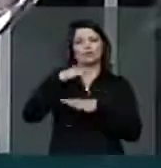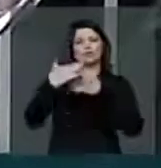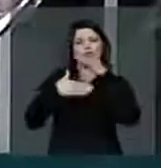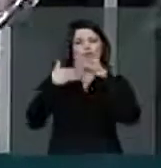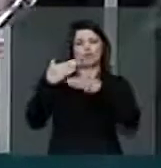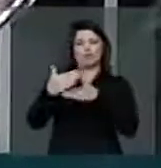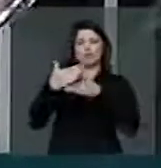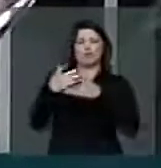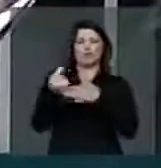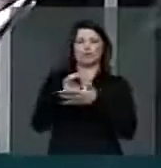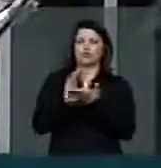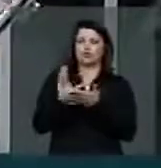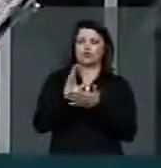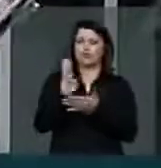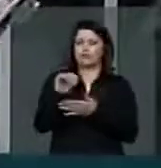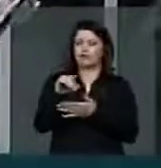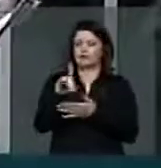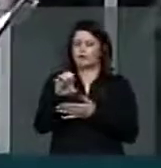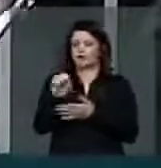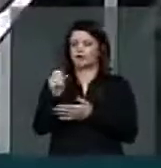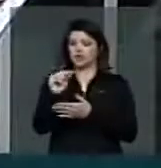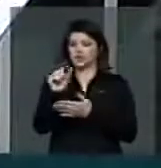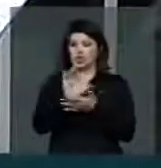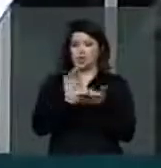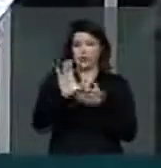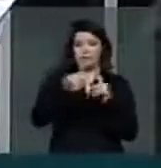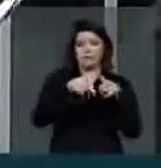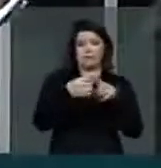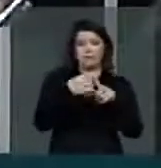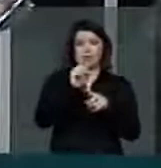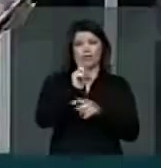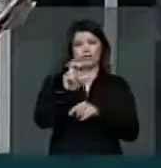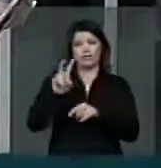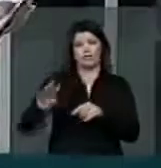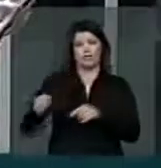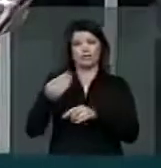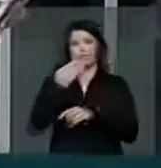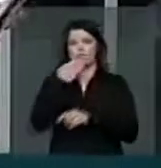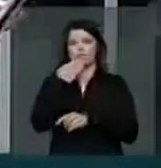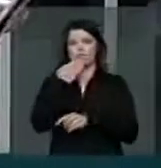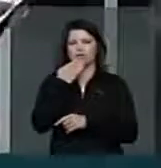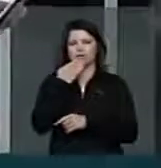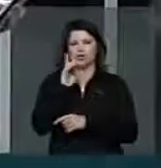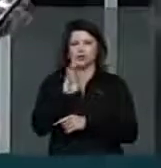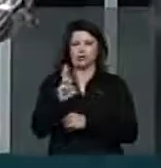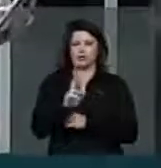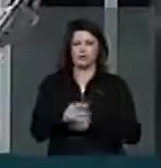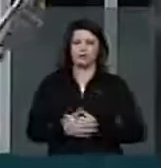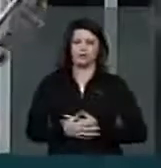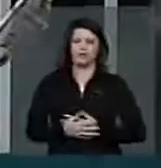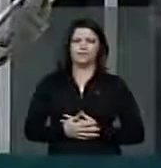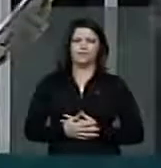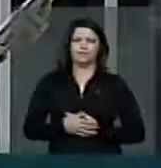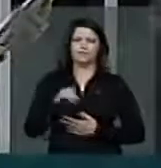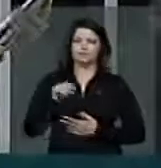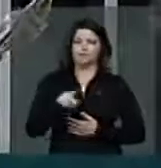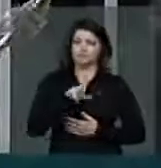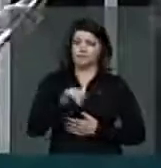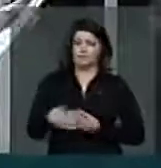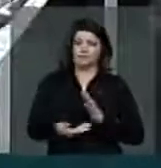injetar na economia brasileira mais 85 bilhões de reais. E esta